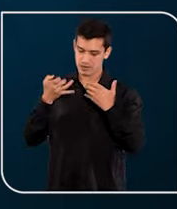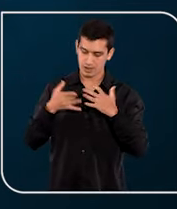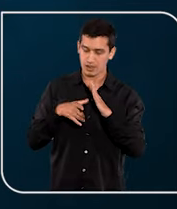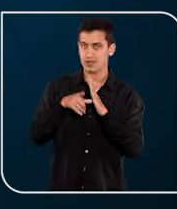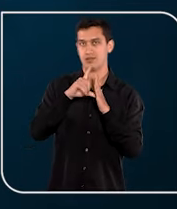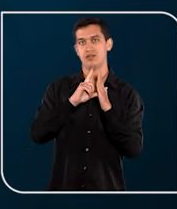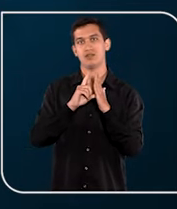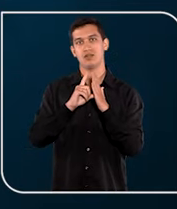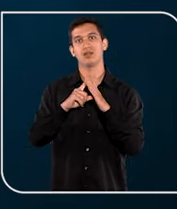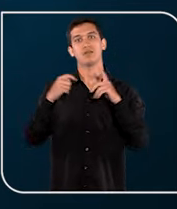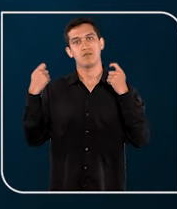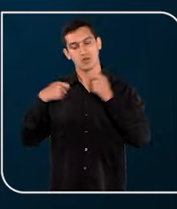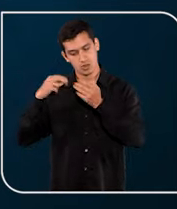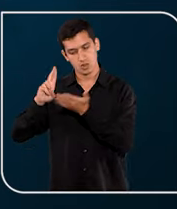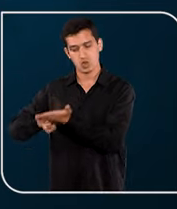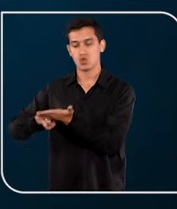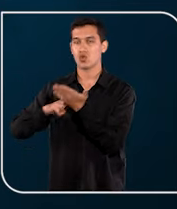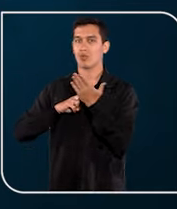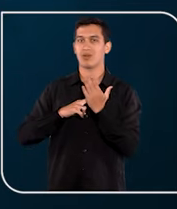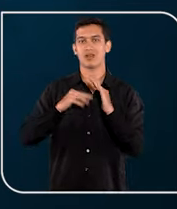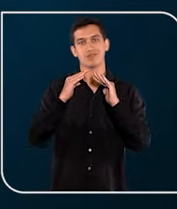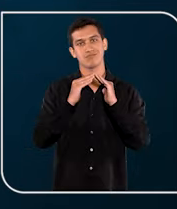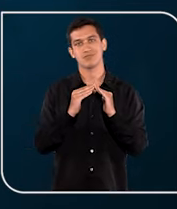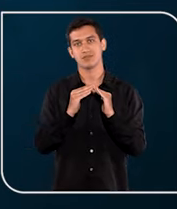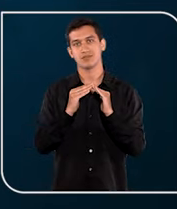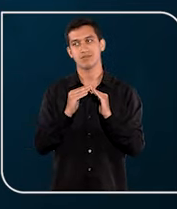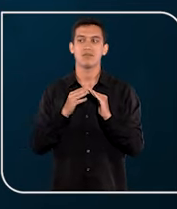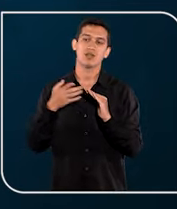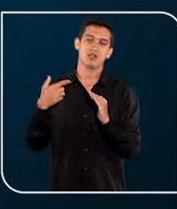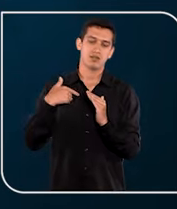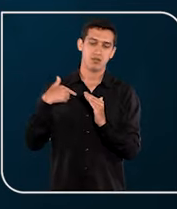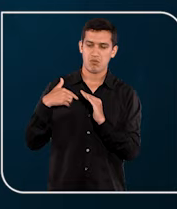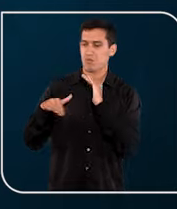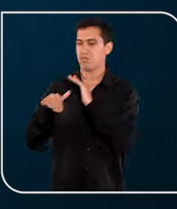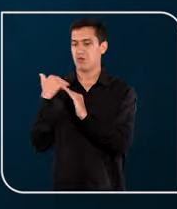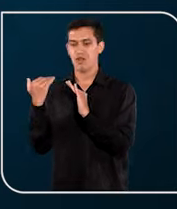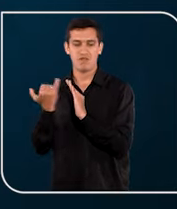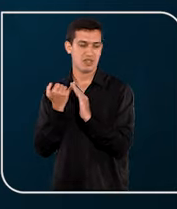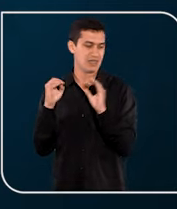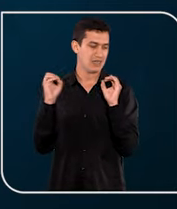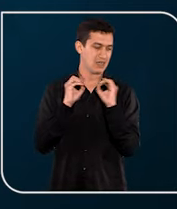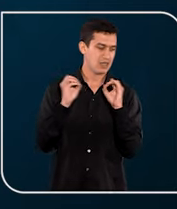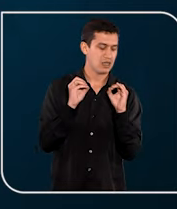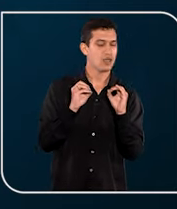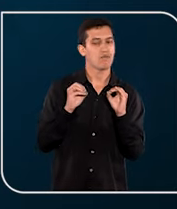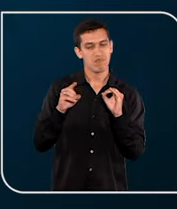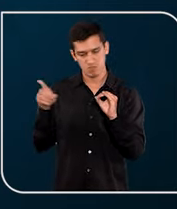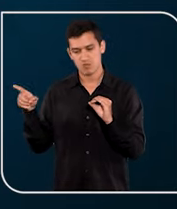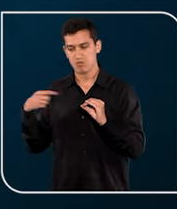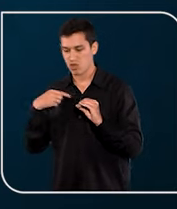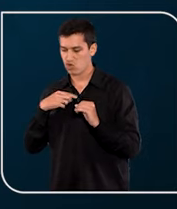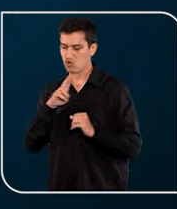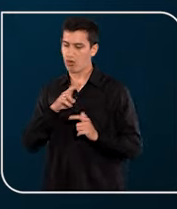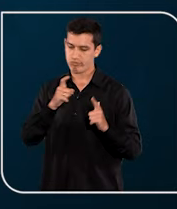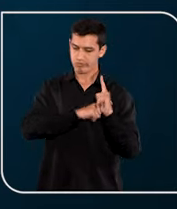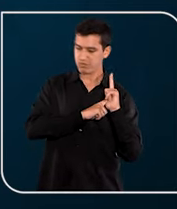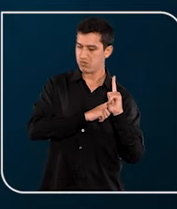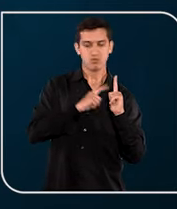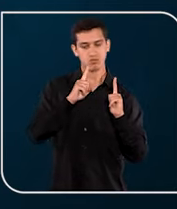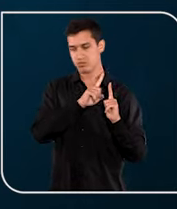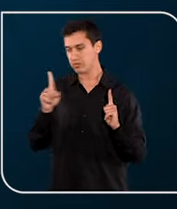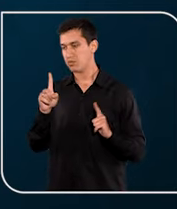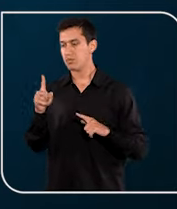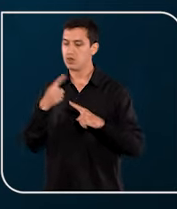antiga. Tem que enviar uma correspondência para a casa dela. Ah, pois eu não recebi esse comunicado, não. Eles vão ter que limpar meu nome e eu vou usar